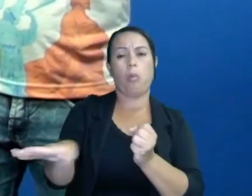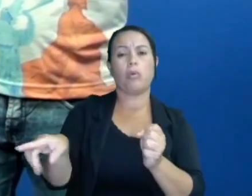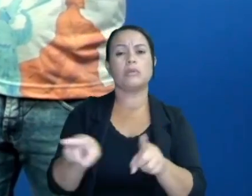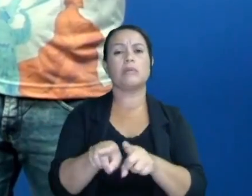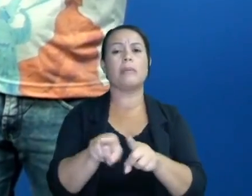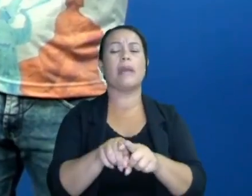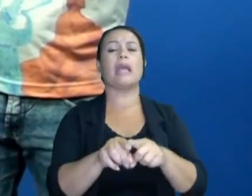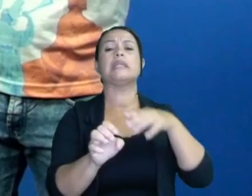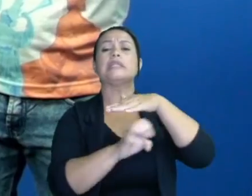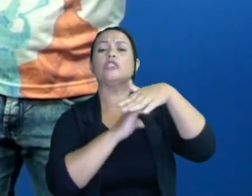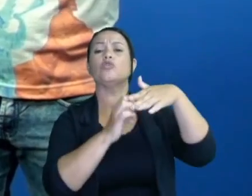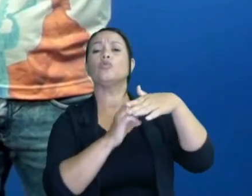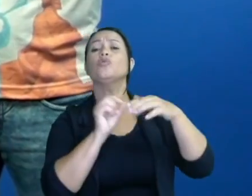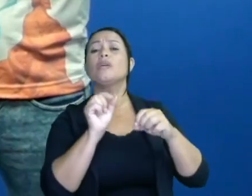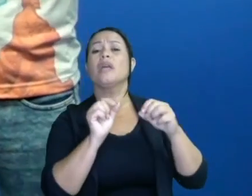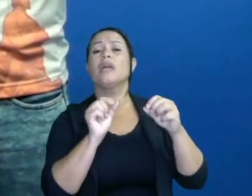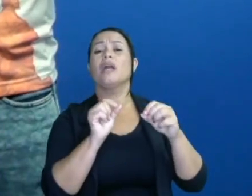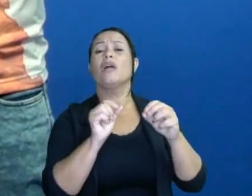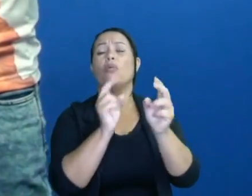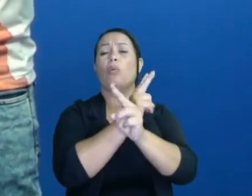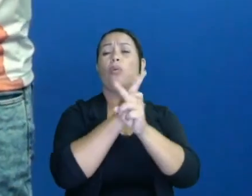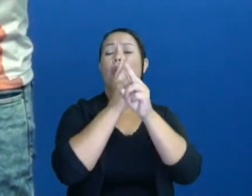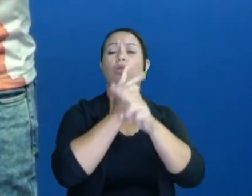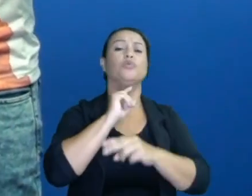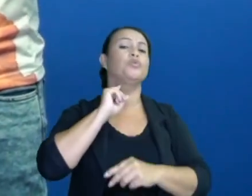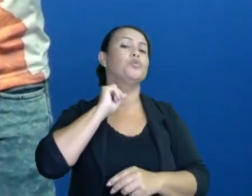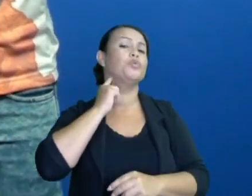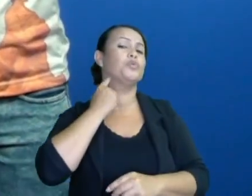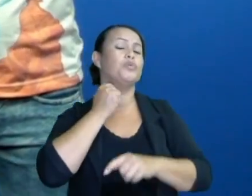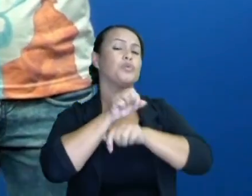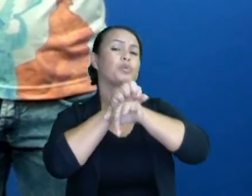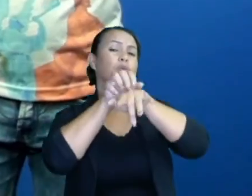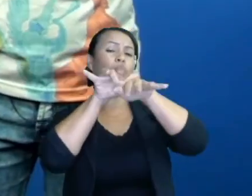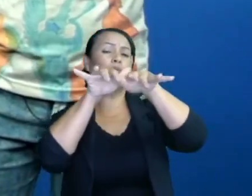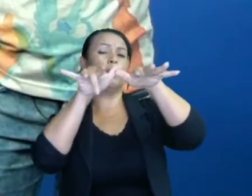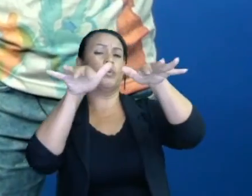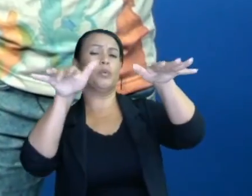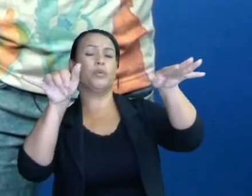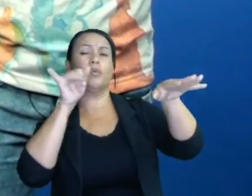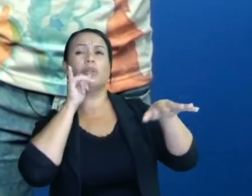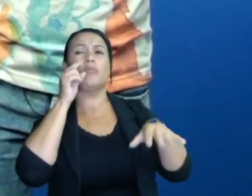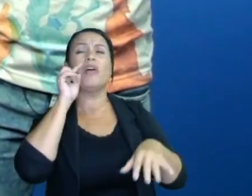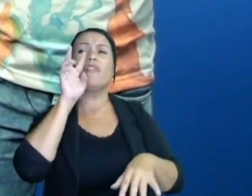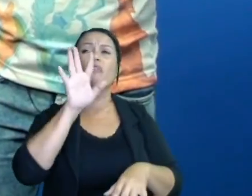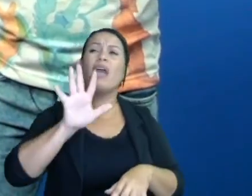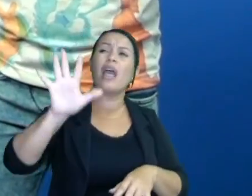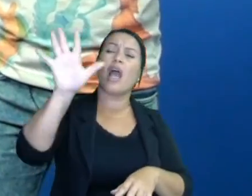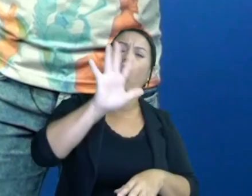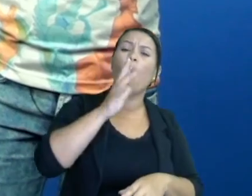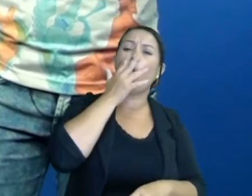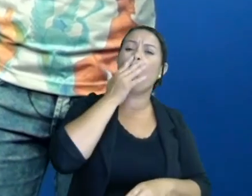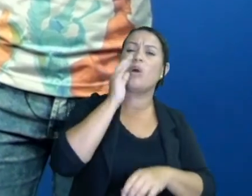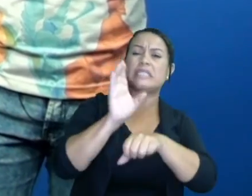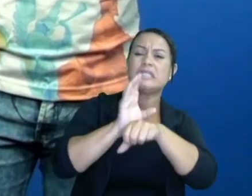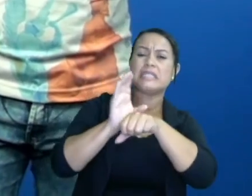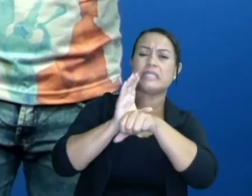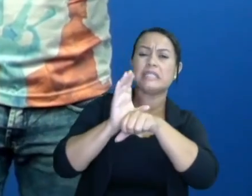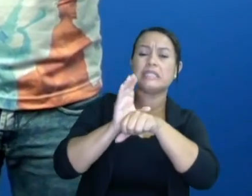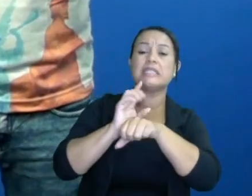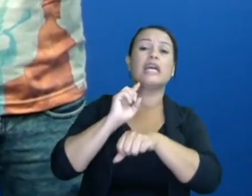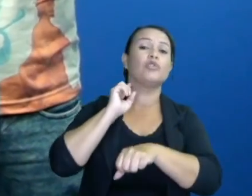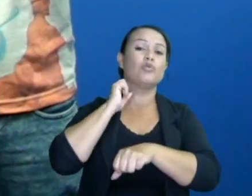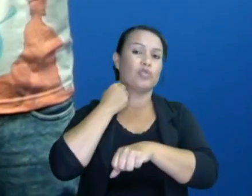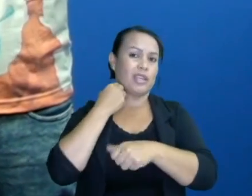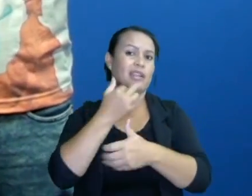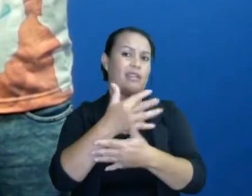aquela fumaça, aquela nuvem de fumaça nas cidades, que você toca nas paredes e vê aquele acinzentado, o cinza da poluição